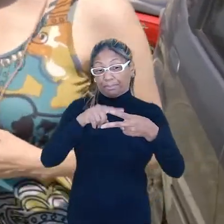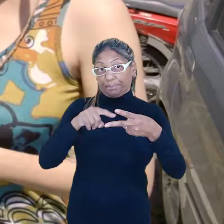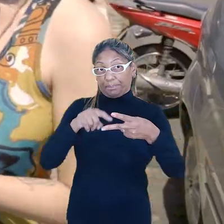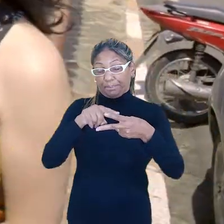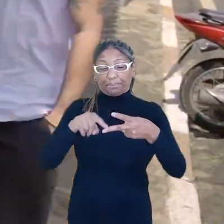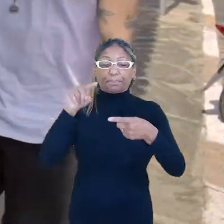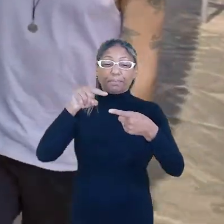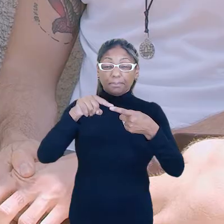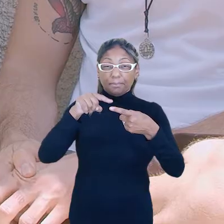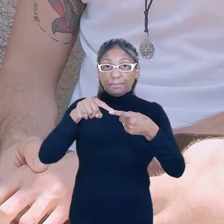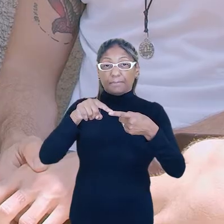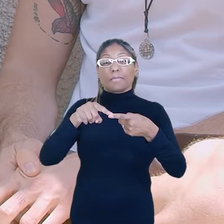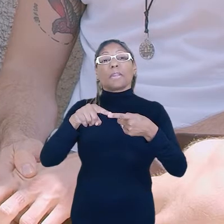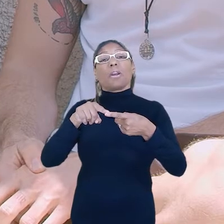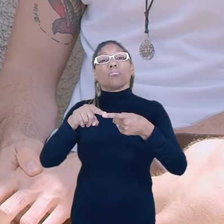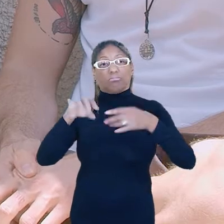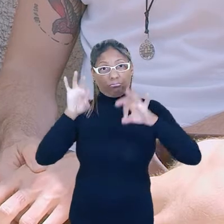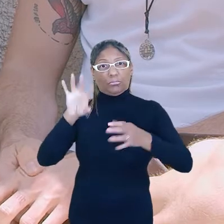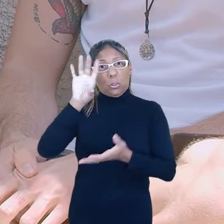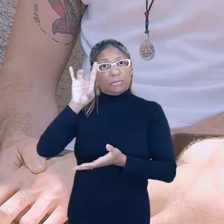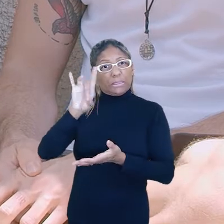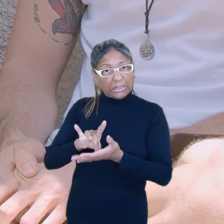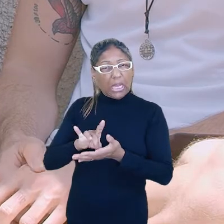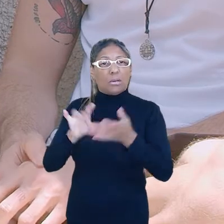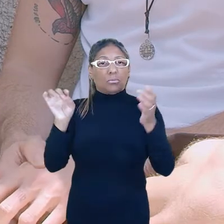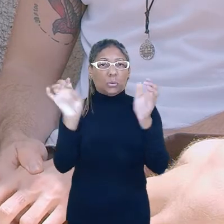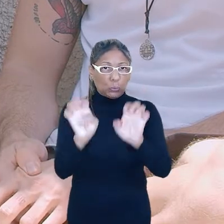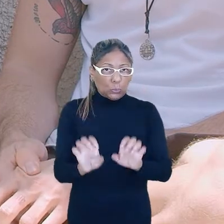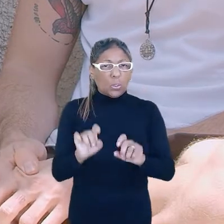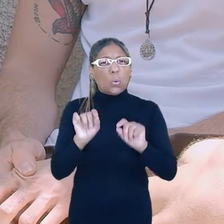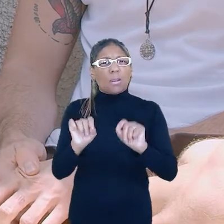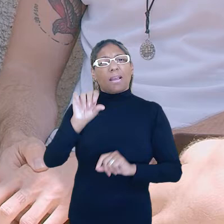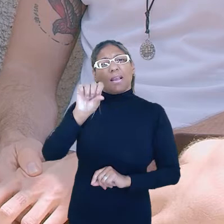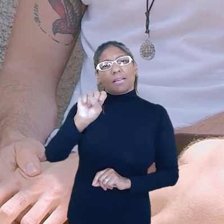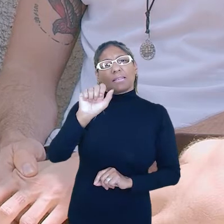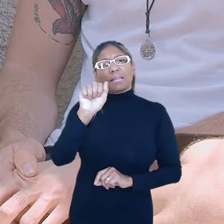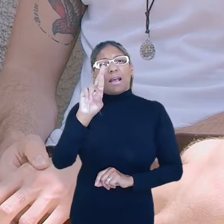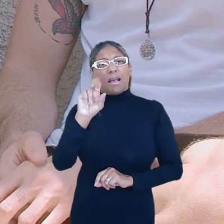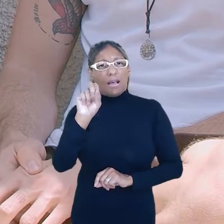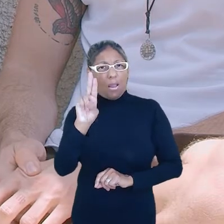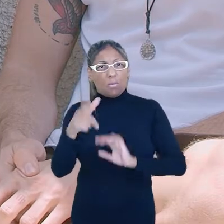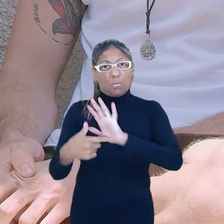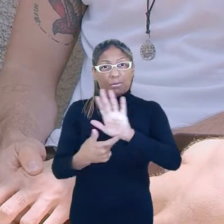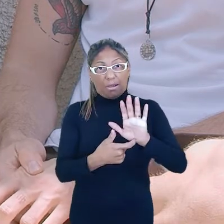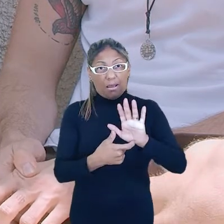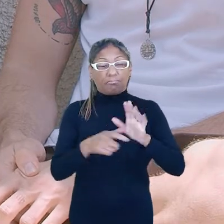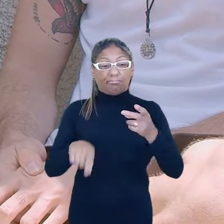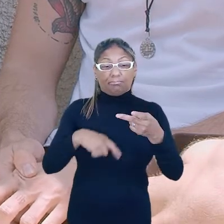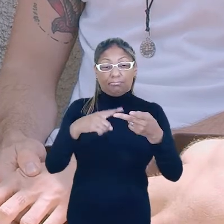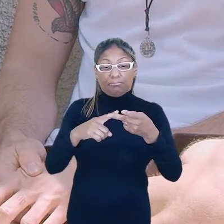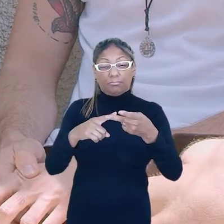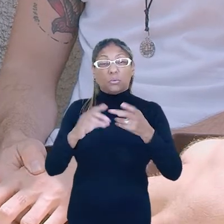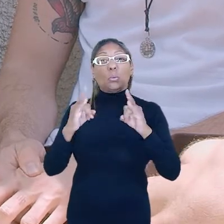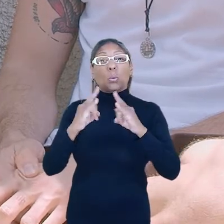assim, com as mentorias, foi de, além dessa formalização, de estruturar mesmo o que é o sarau, para até vender essa ideia, né?